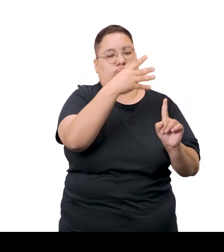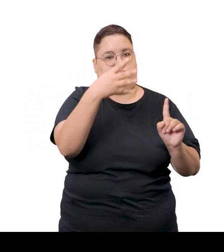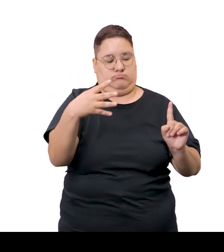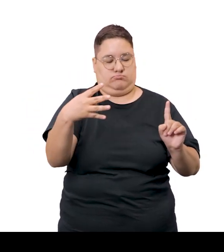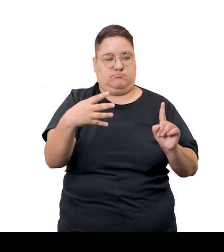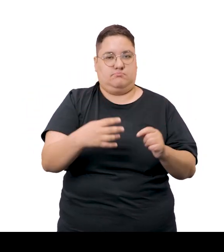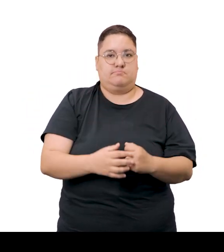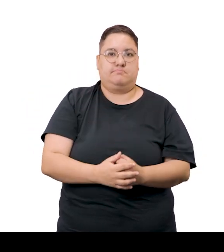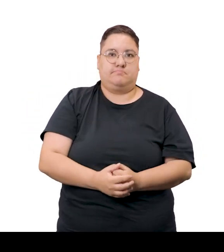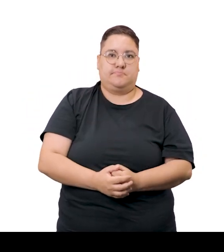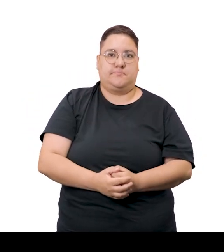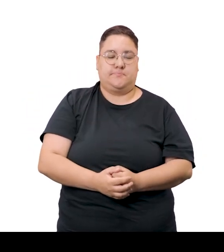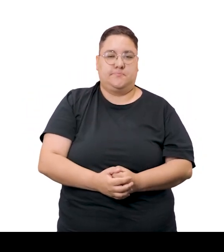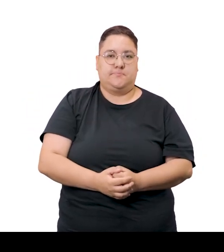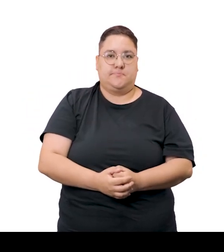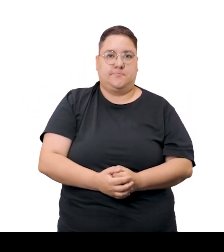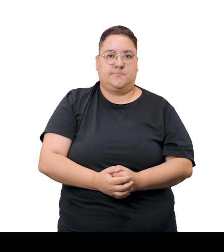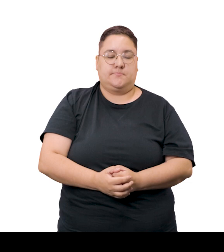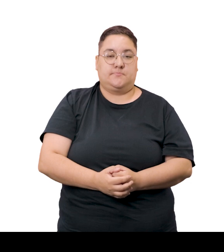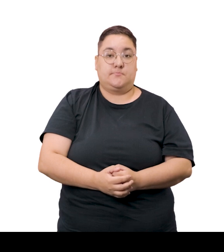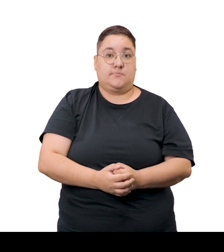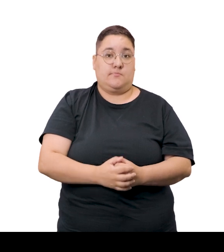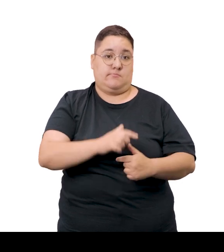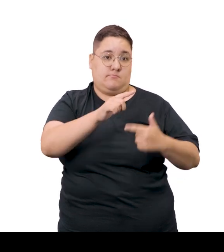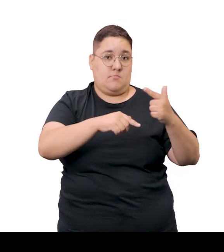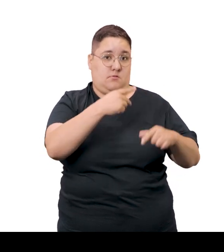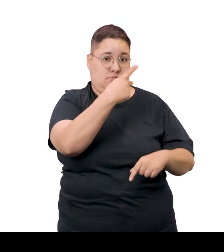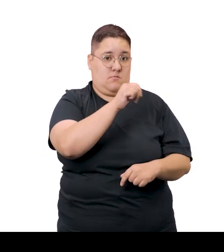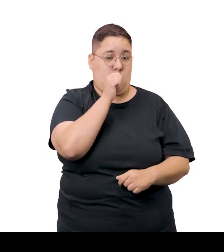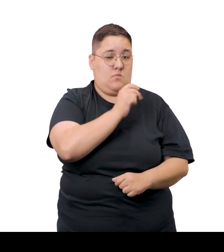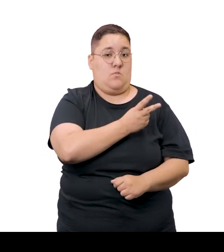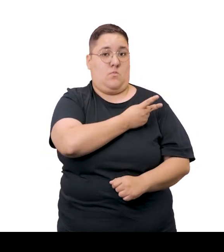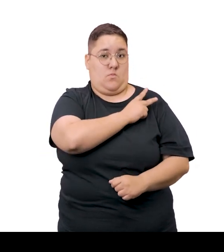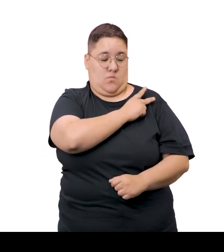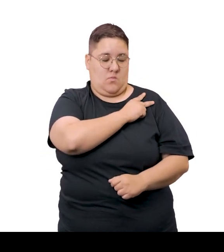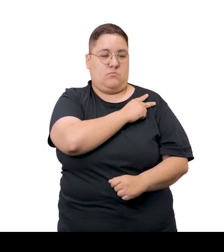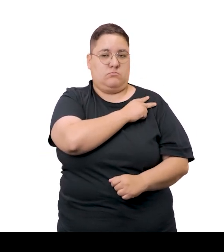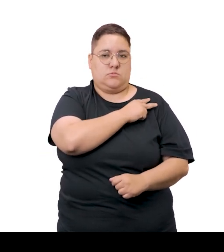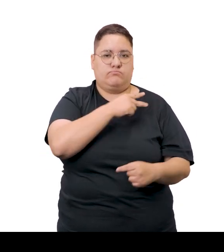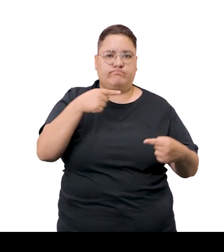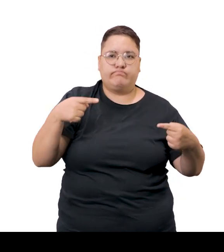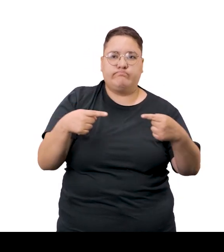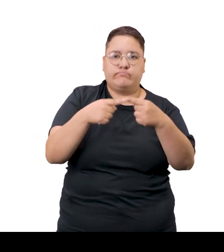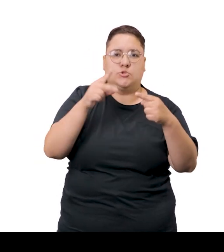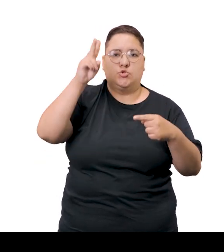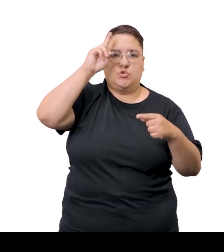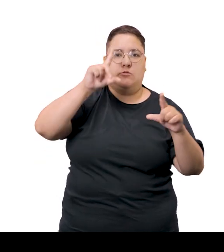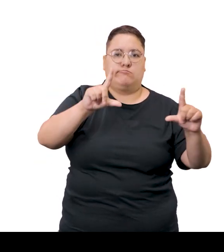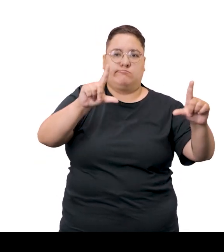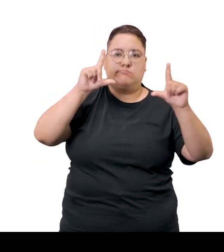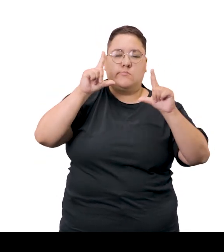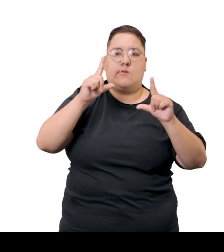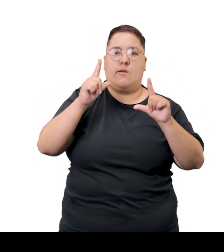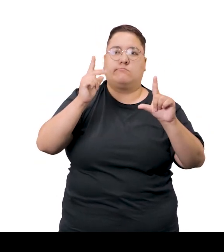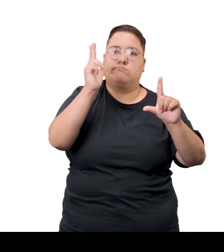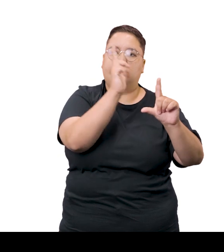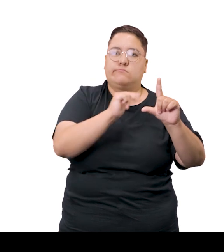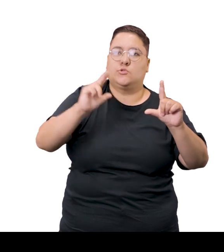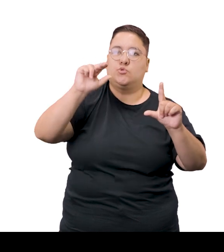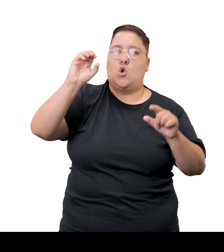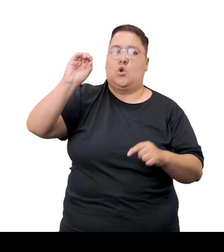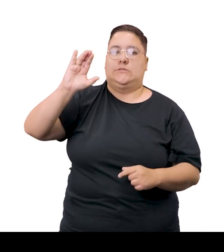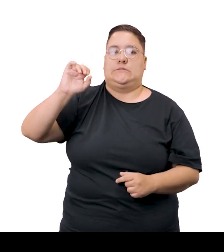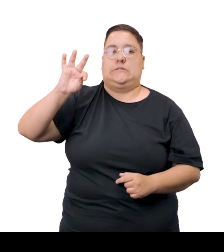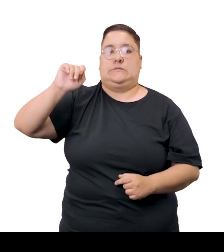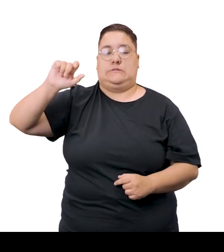O trabalho de Opie dialoga muito com a história do retrato na pintura ocidental, e por essa razão, esta exposição